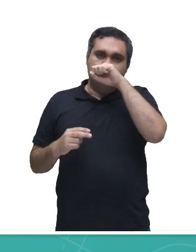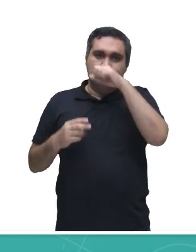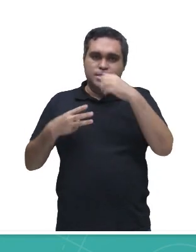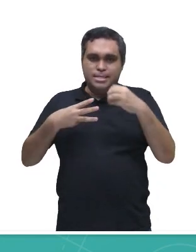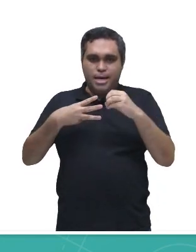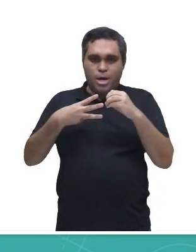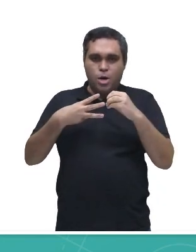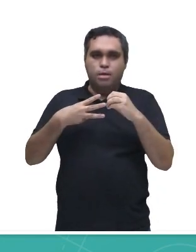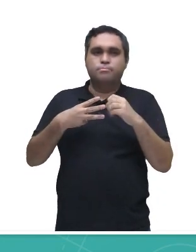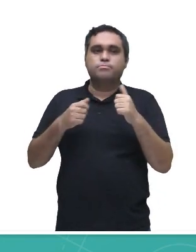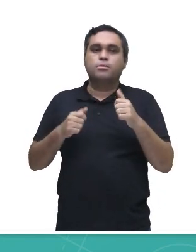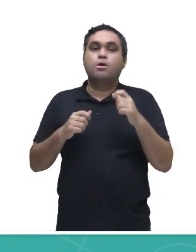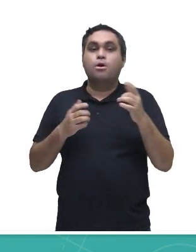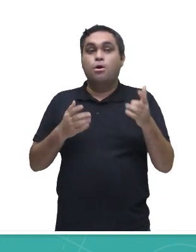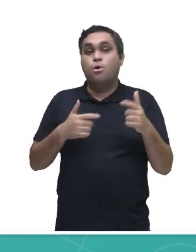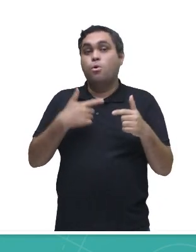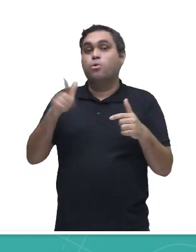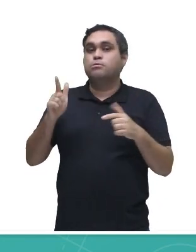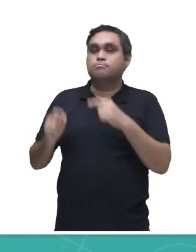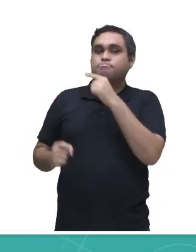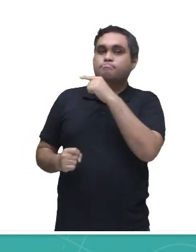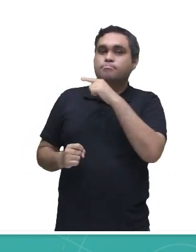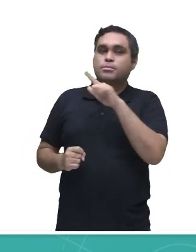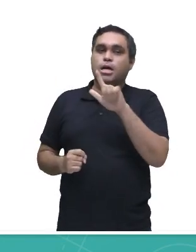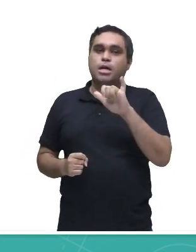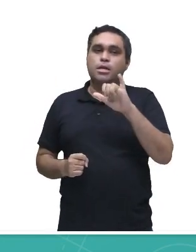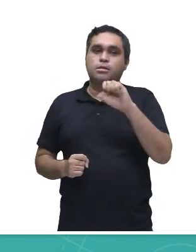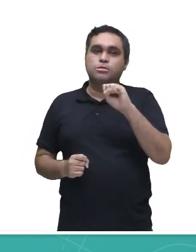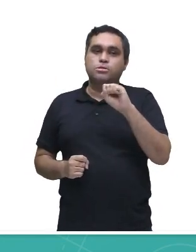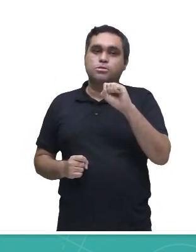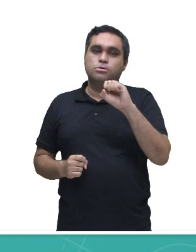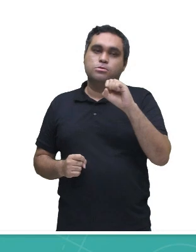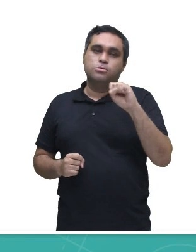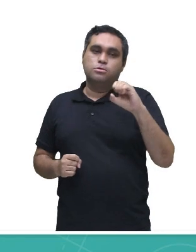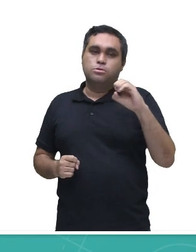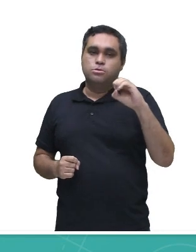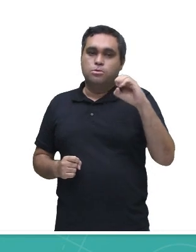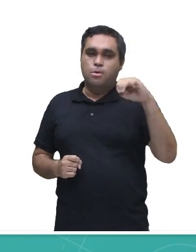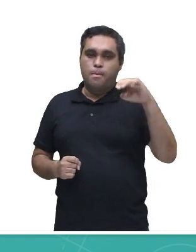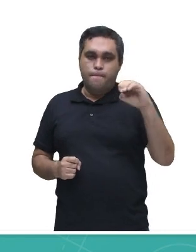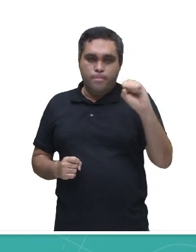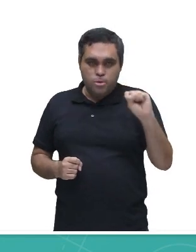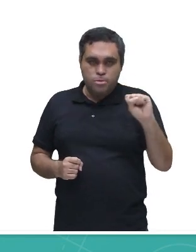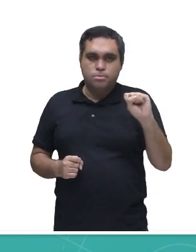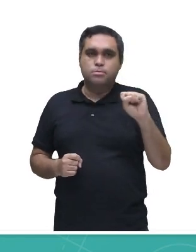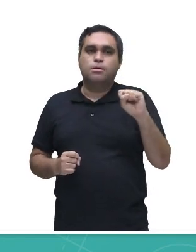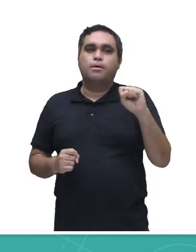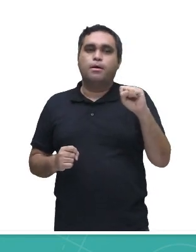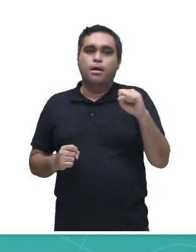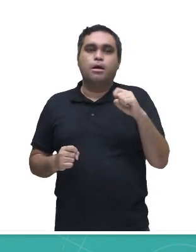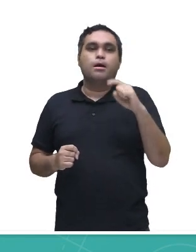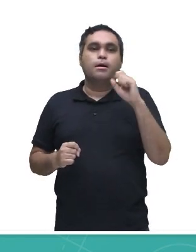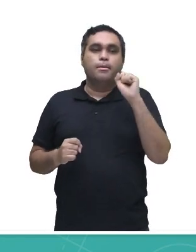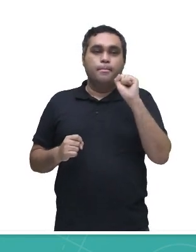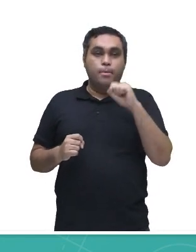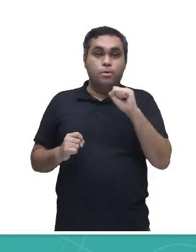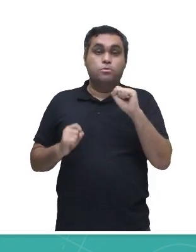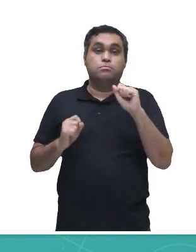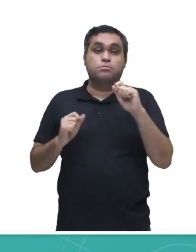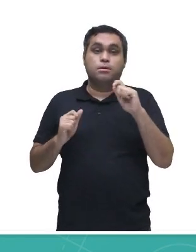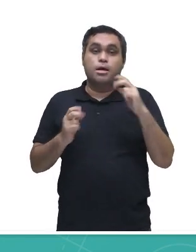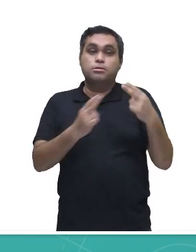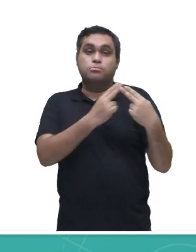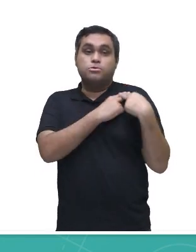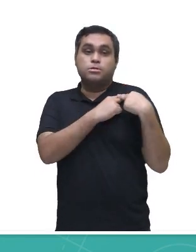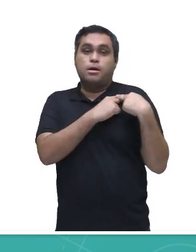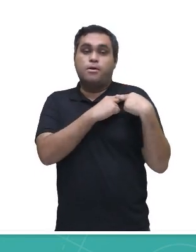eu trago para vocês são os lisossomos, que são organelas responsáveis pela digestão celular. Importante falar, a